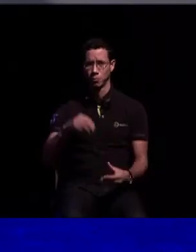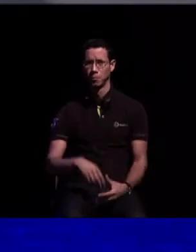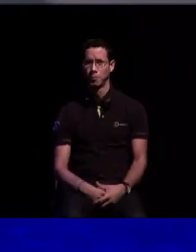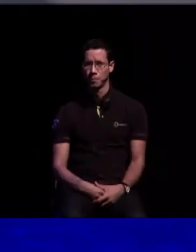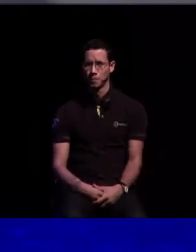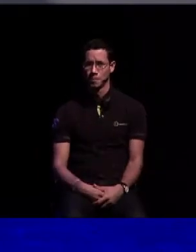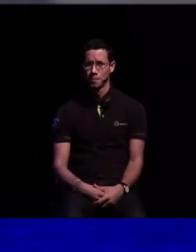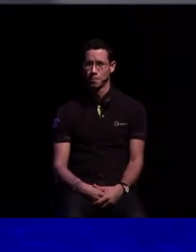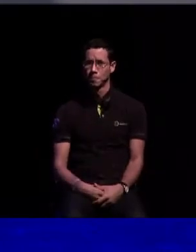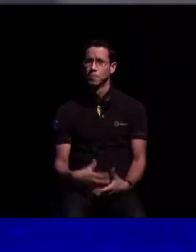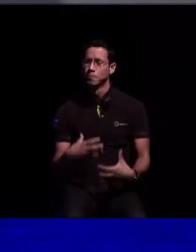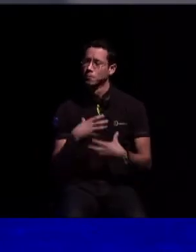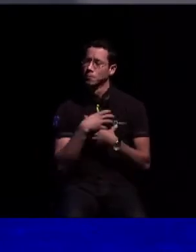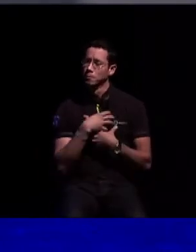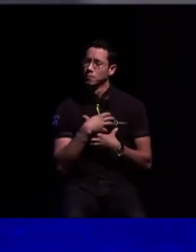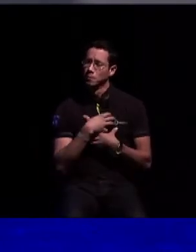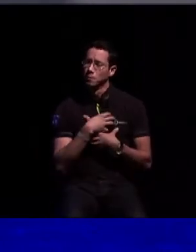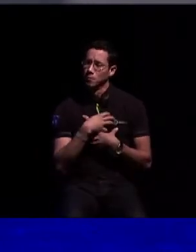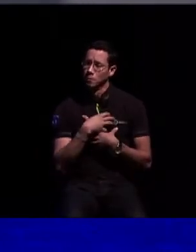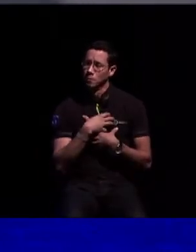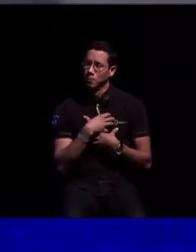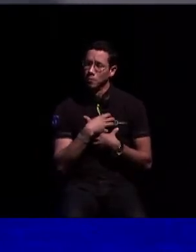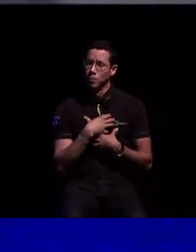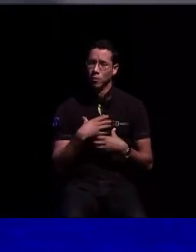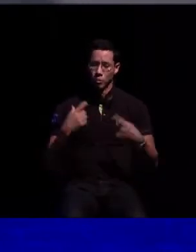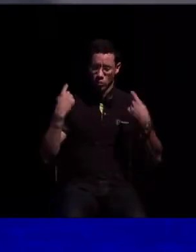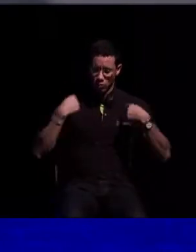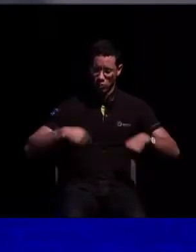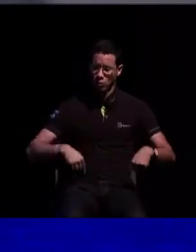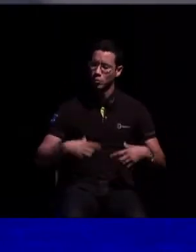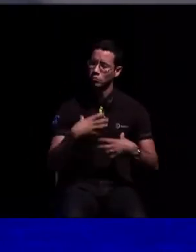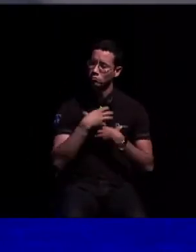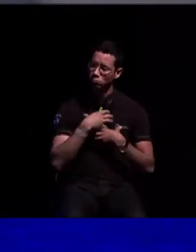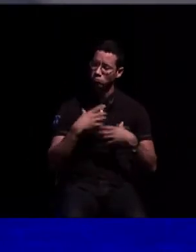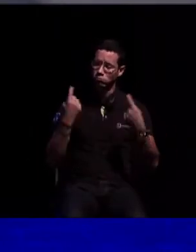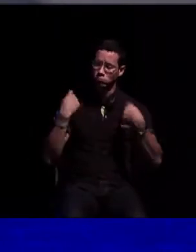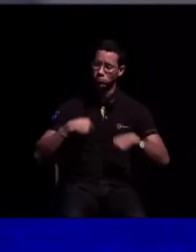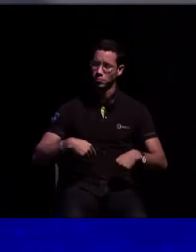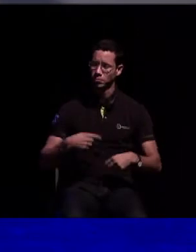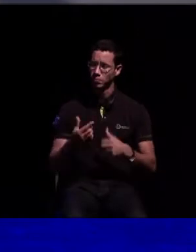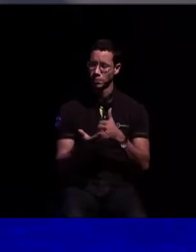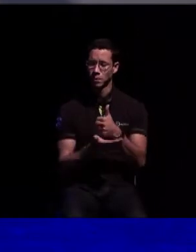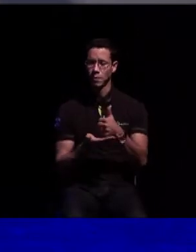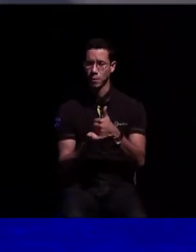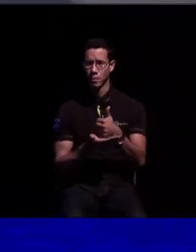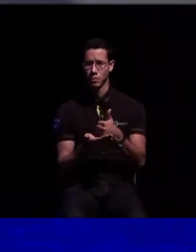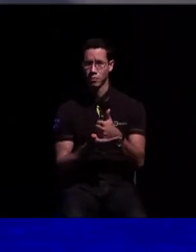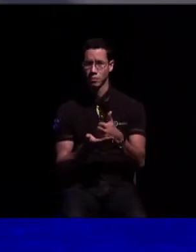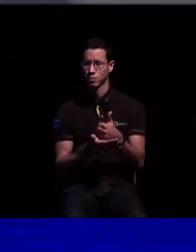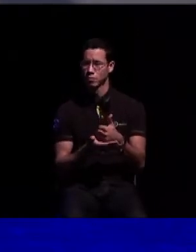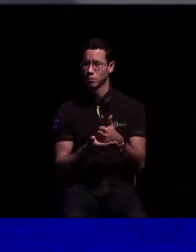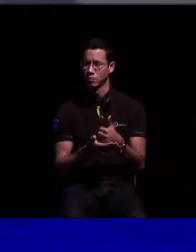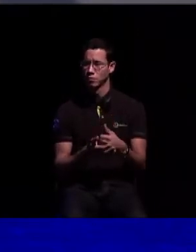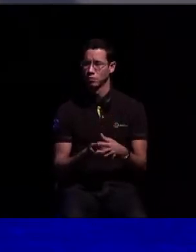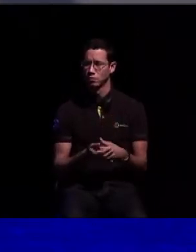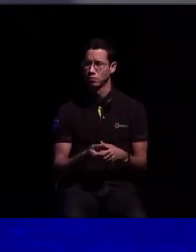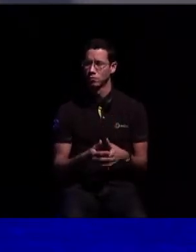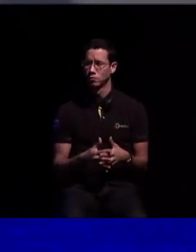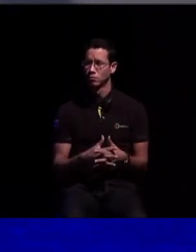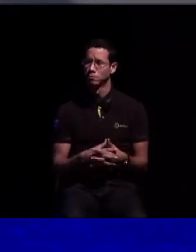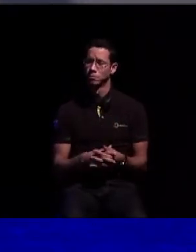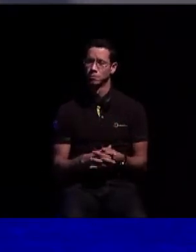é, portanto, essa oposição, espírito-corpo, ela tá na base, por exemplo, da oposição entre as